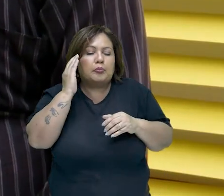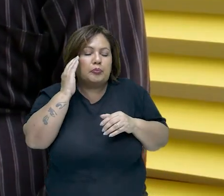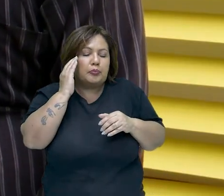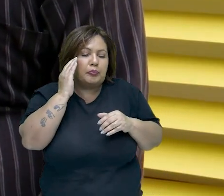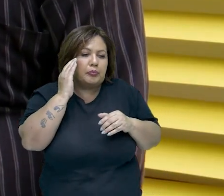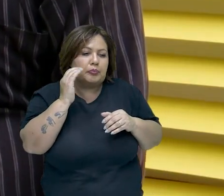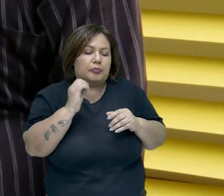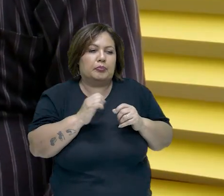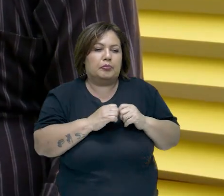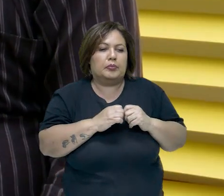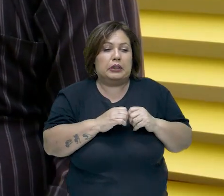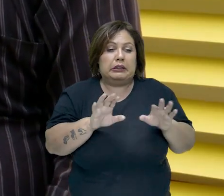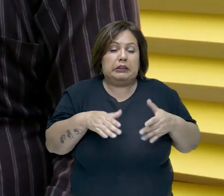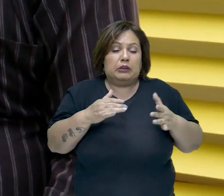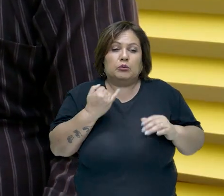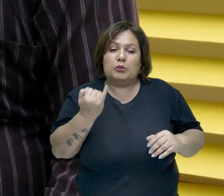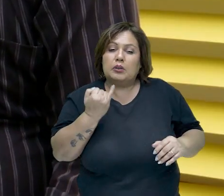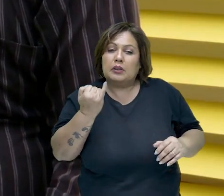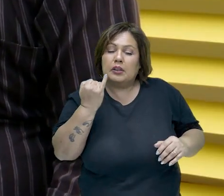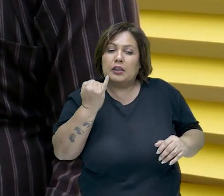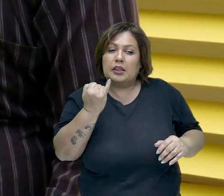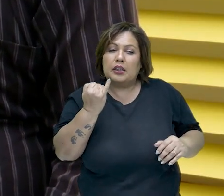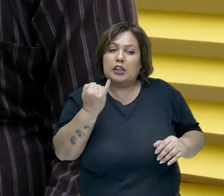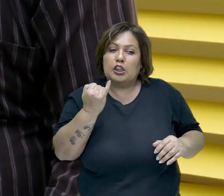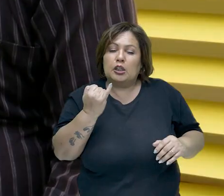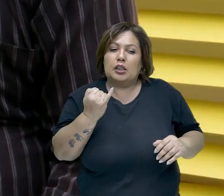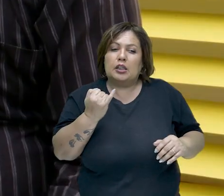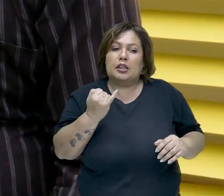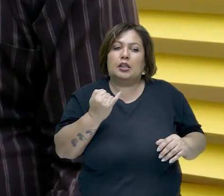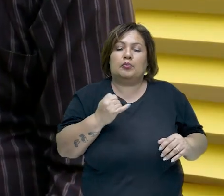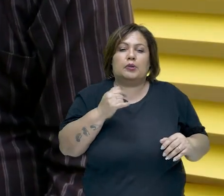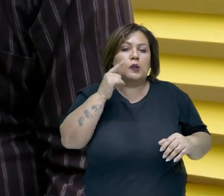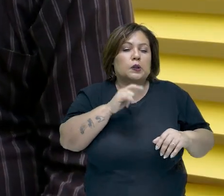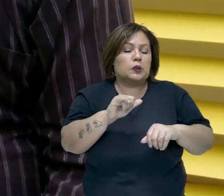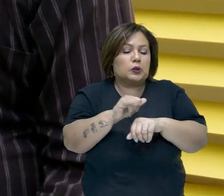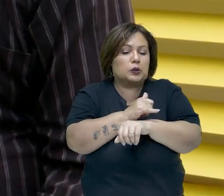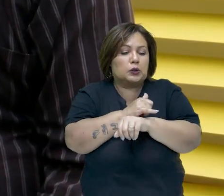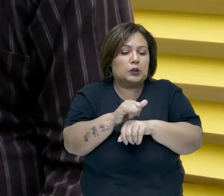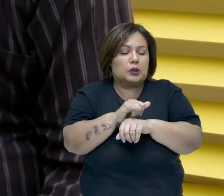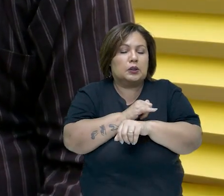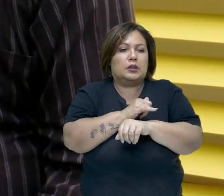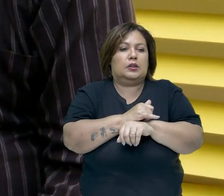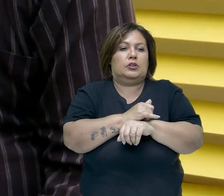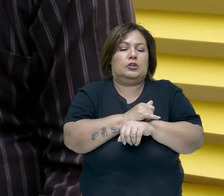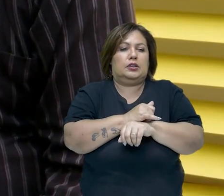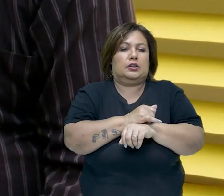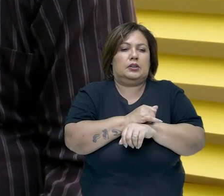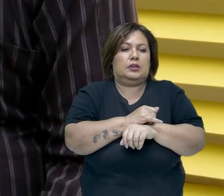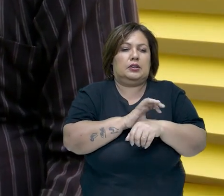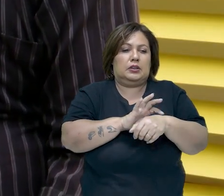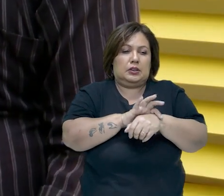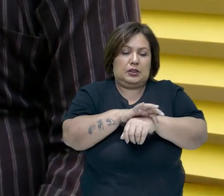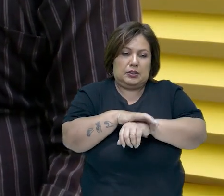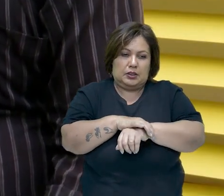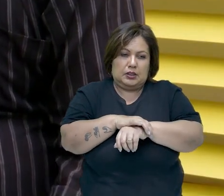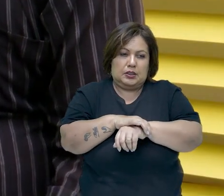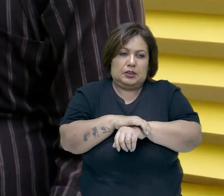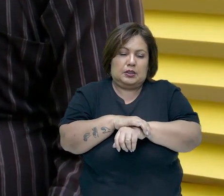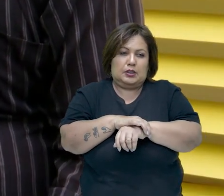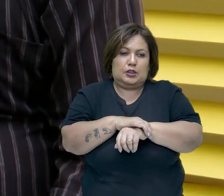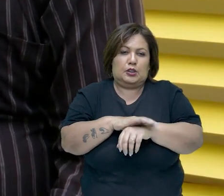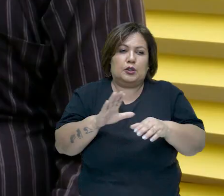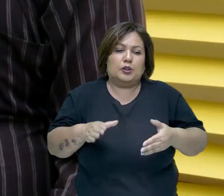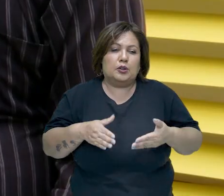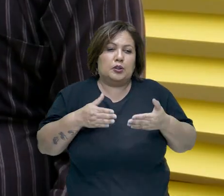comando. Então é importante ter essa cultura estratégica de inteligência da segurança